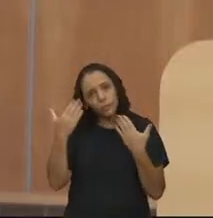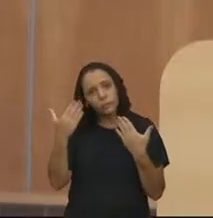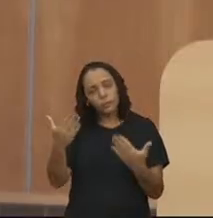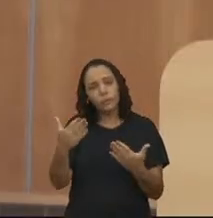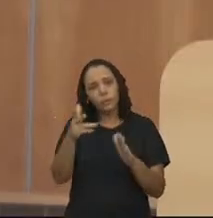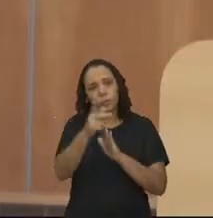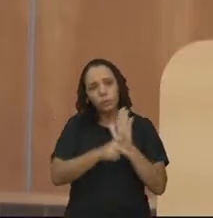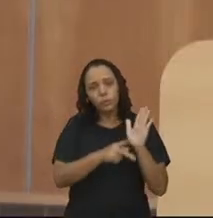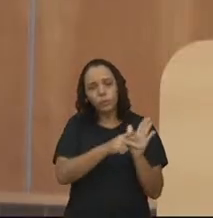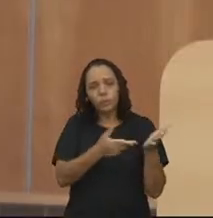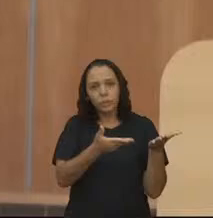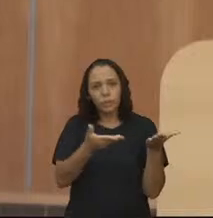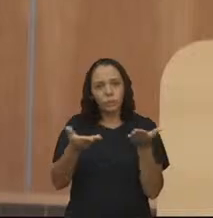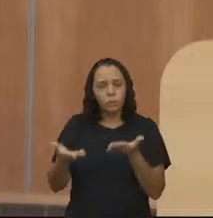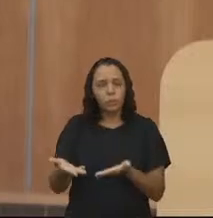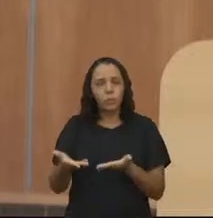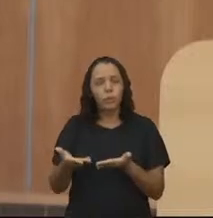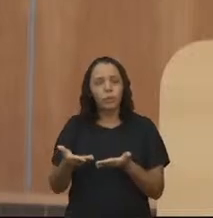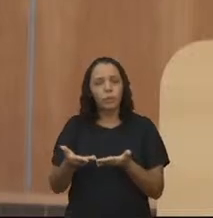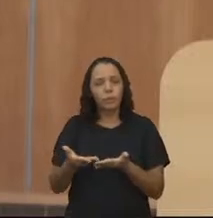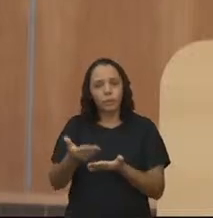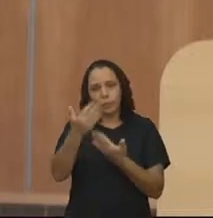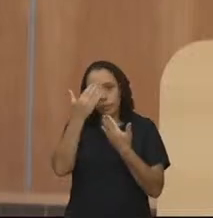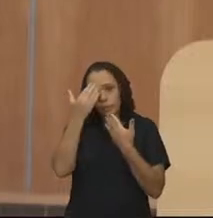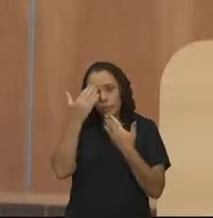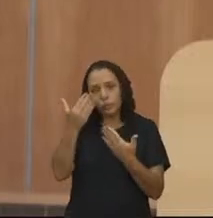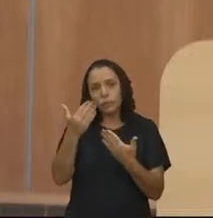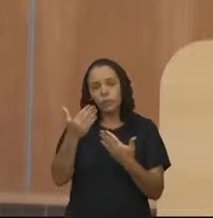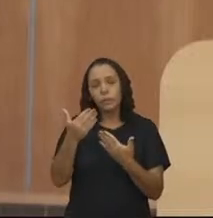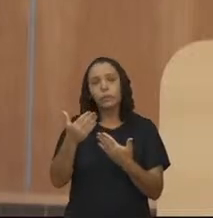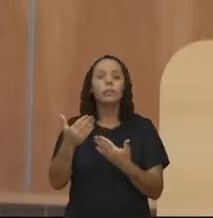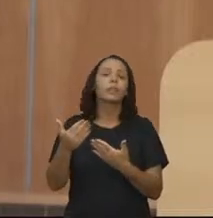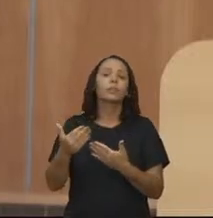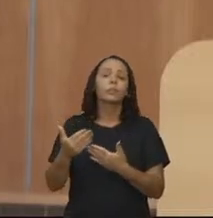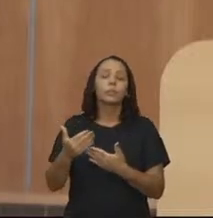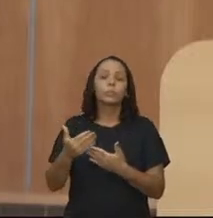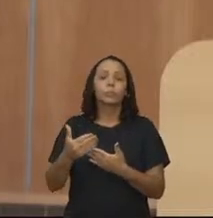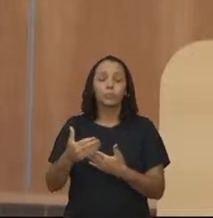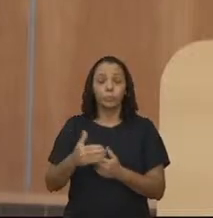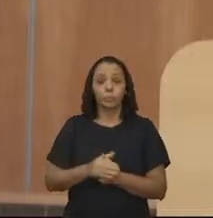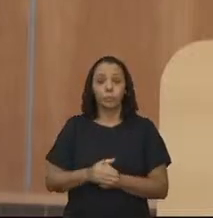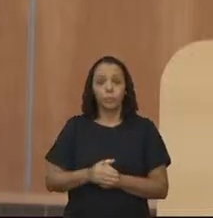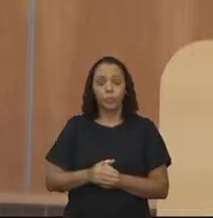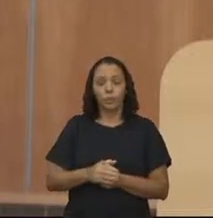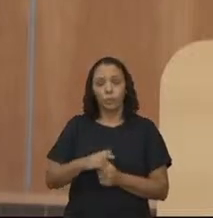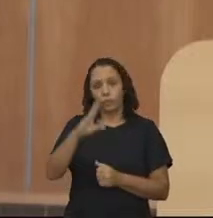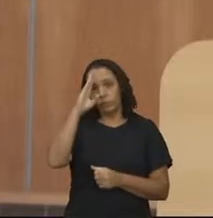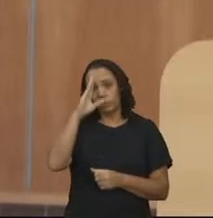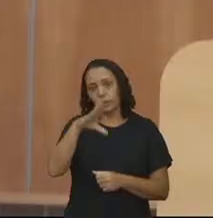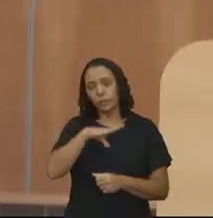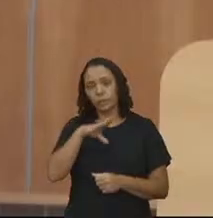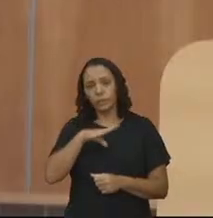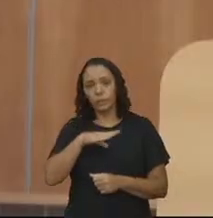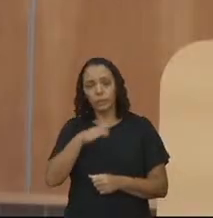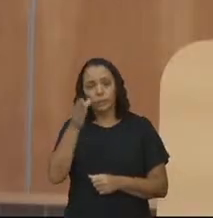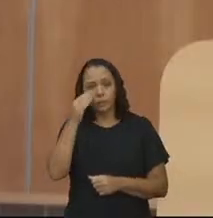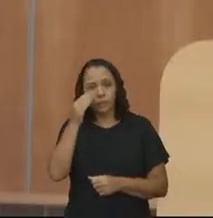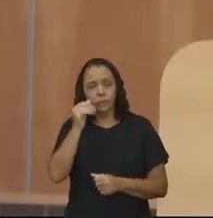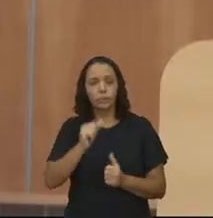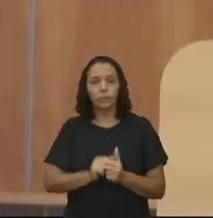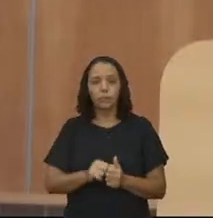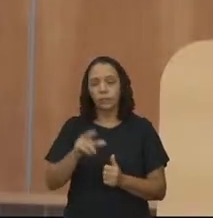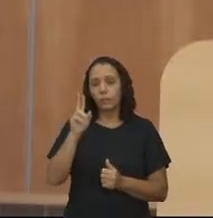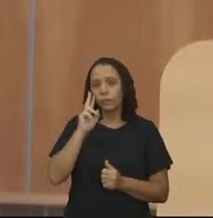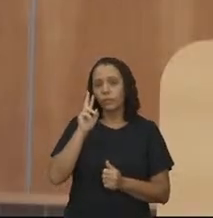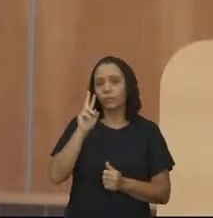esse projeto aqui já, agradecer as guardinhas mirim, que vai assistir essa sessão de Câmara e vai